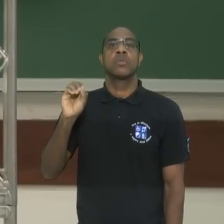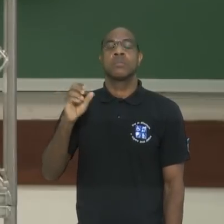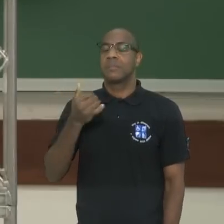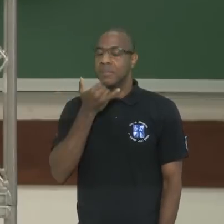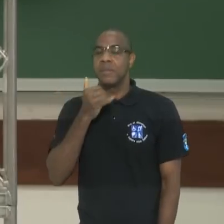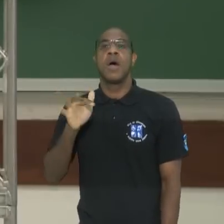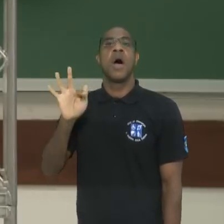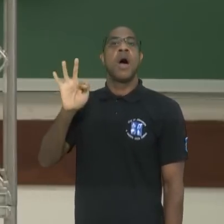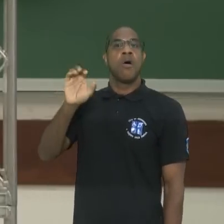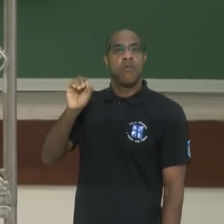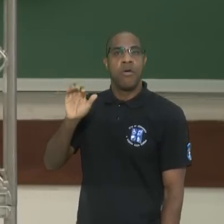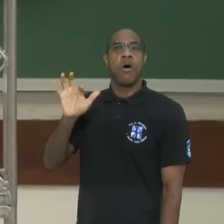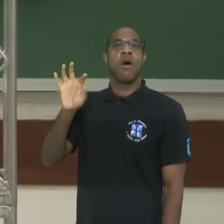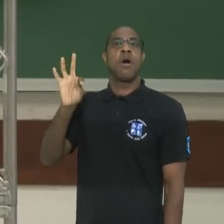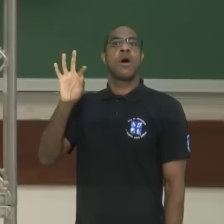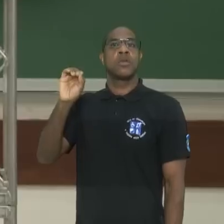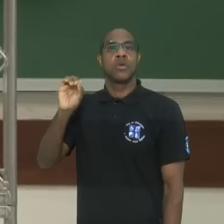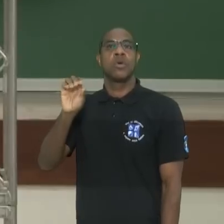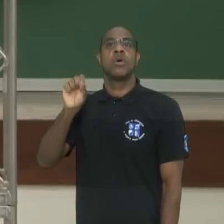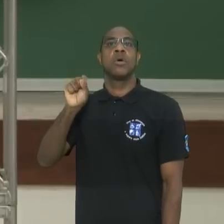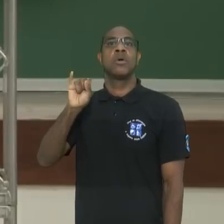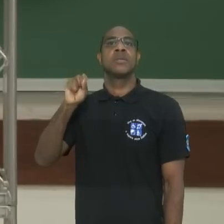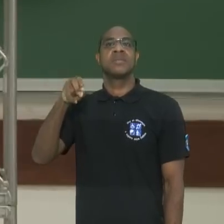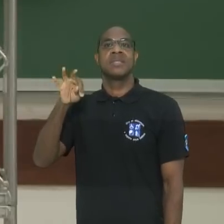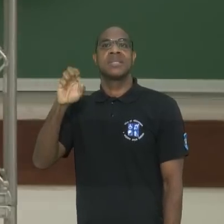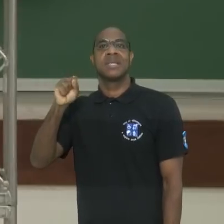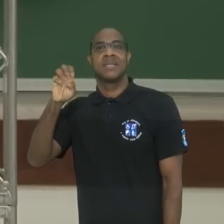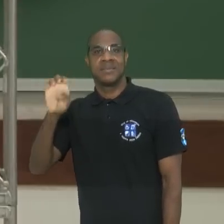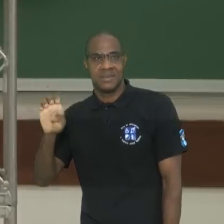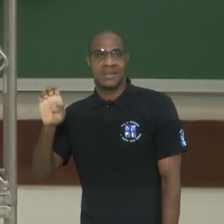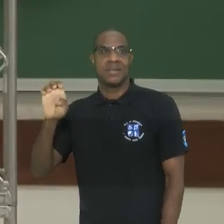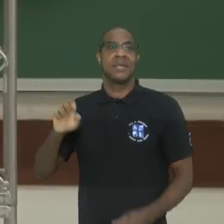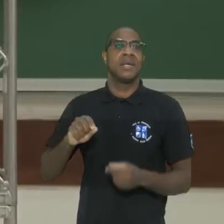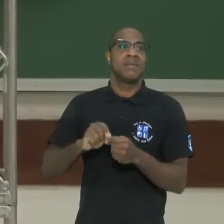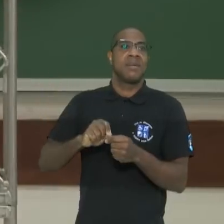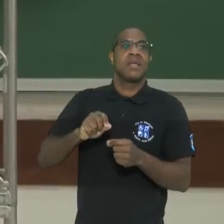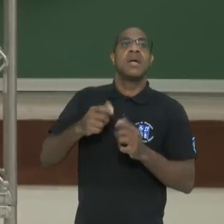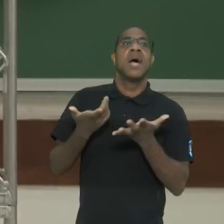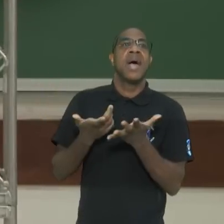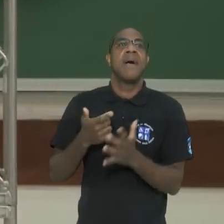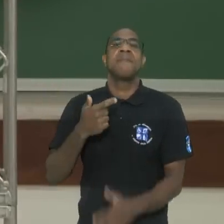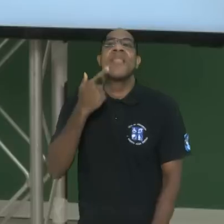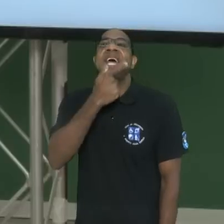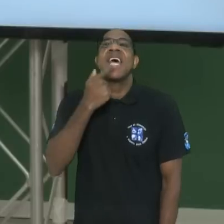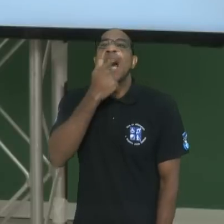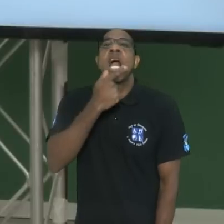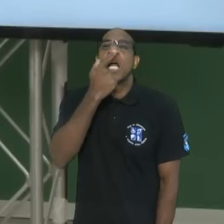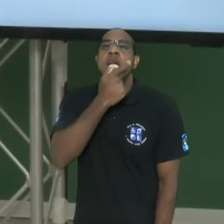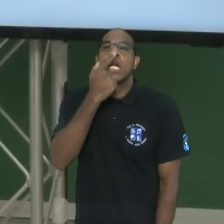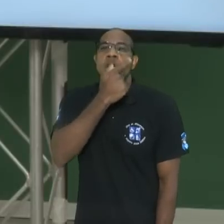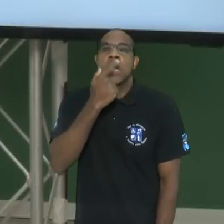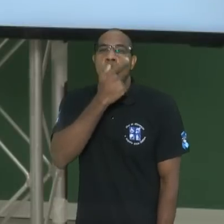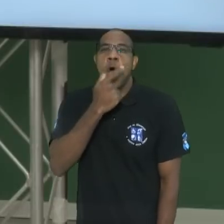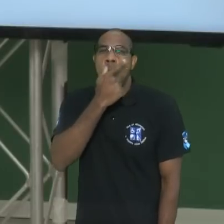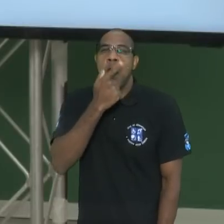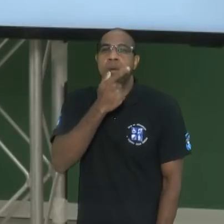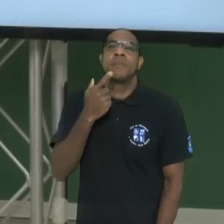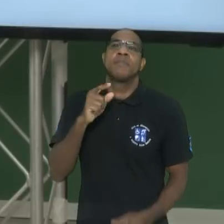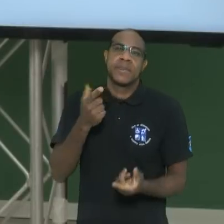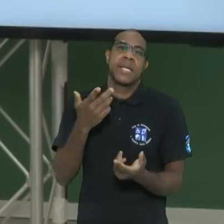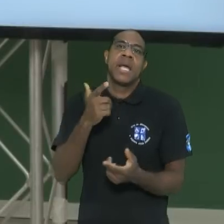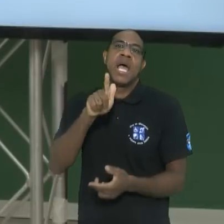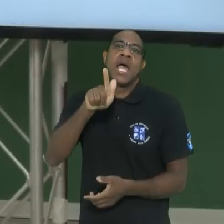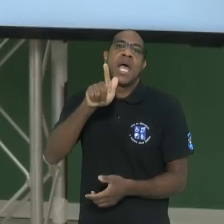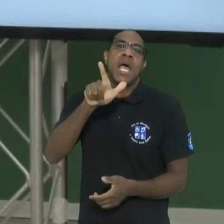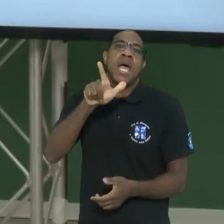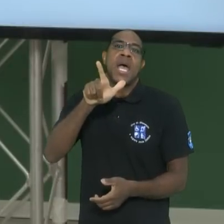absorvem a água, transformam tudo isso em açúcar, glicose, que ela utiliza para sobreviver e ainda